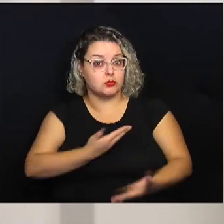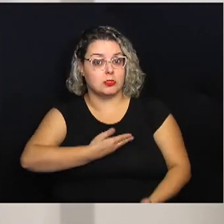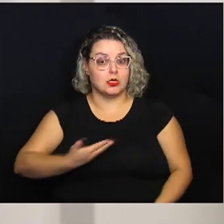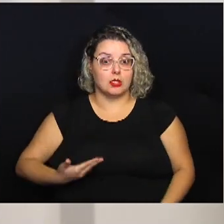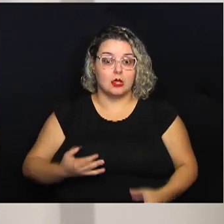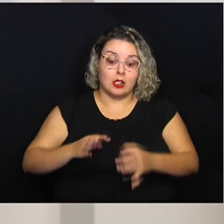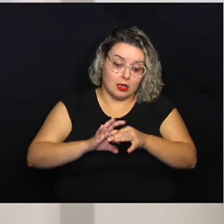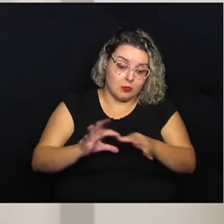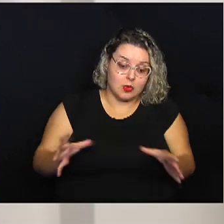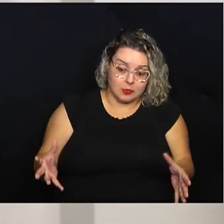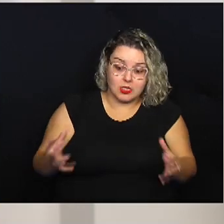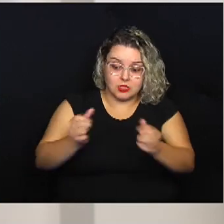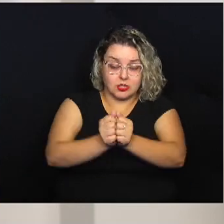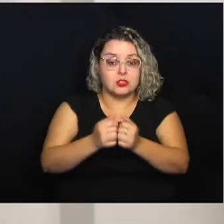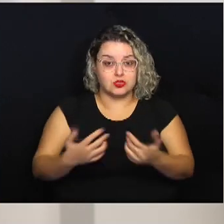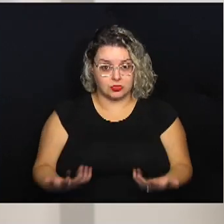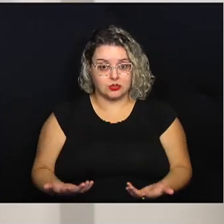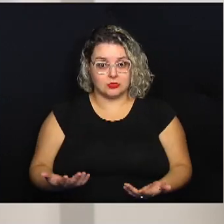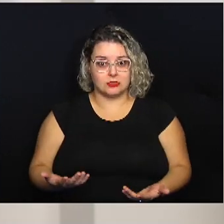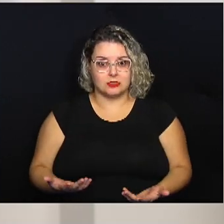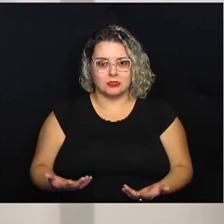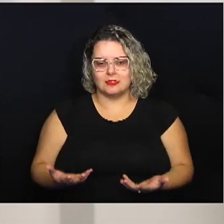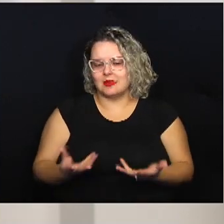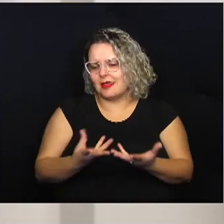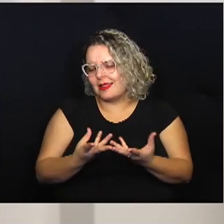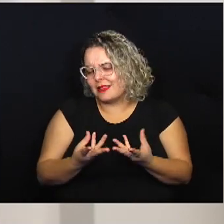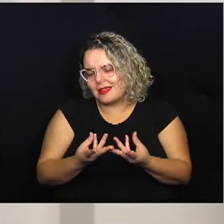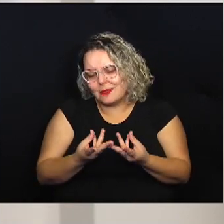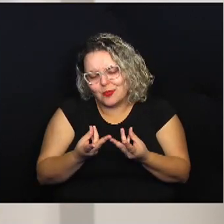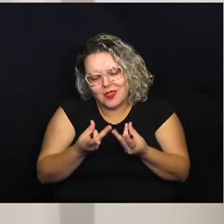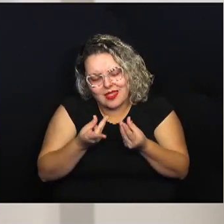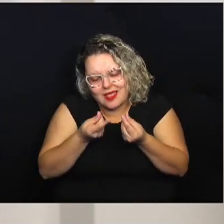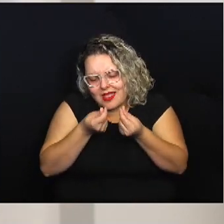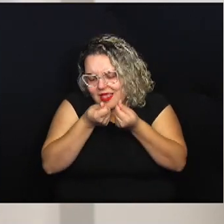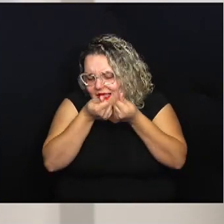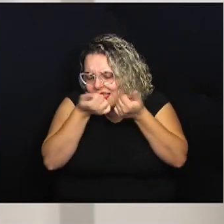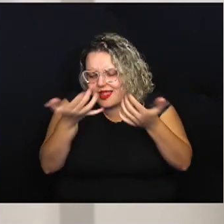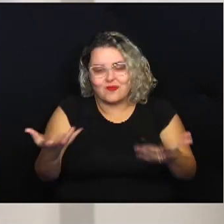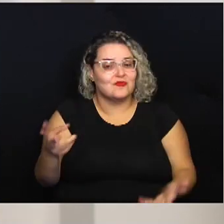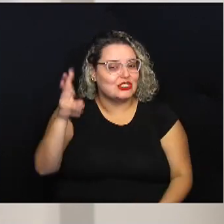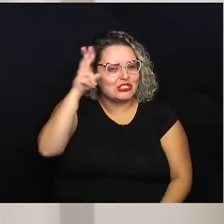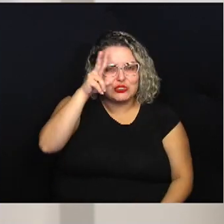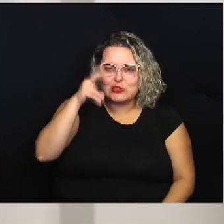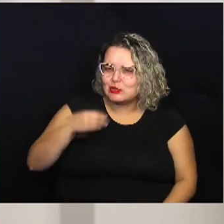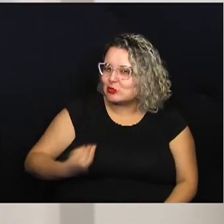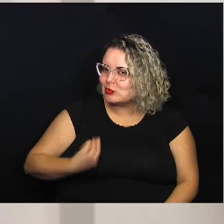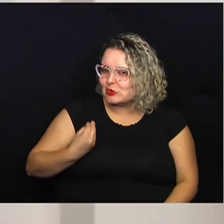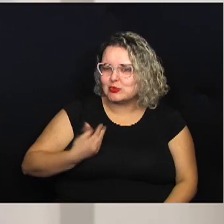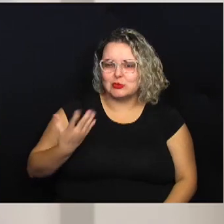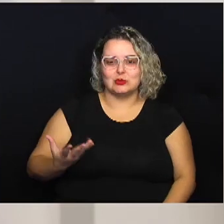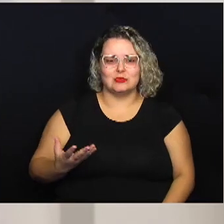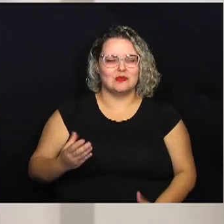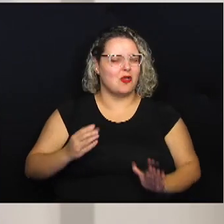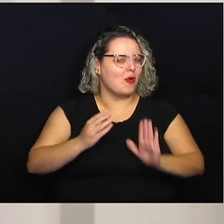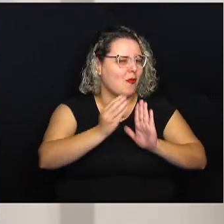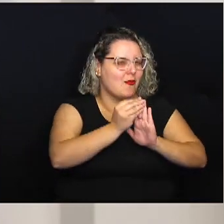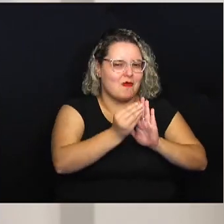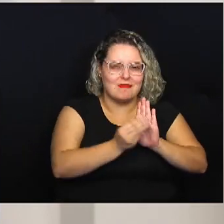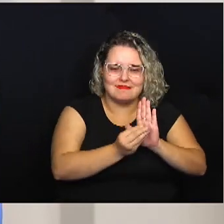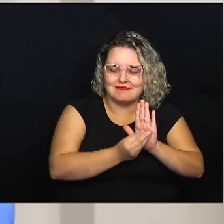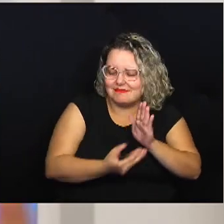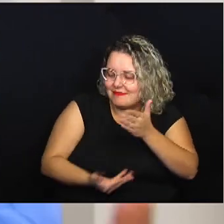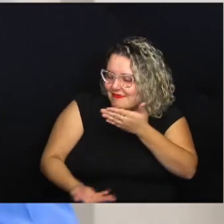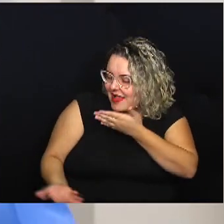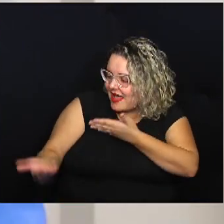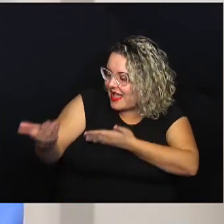essa integração. Há tanta riqueza, histórias de vida, né, grandes conteúdos, né,